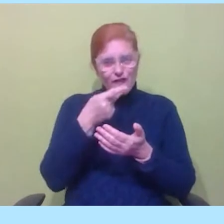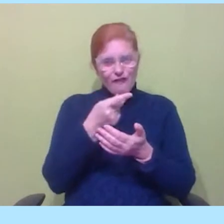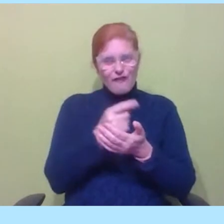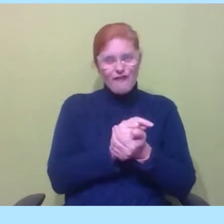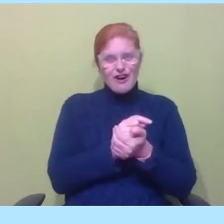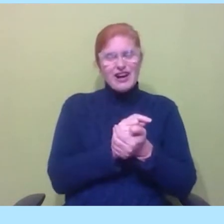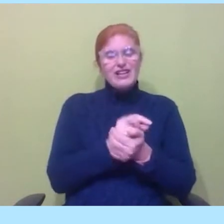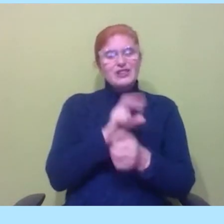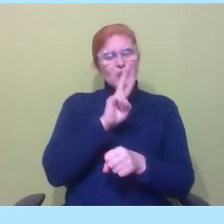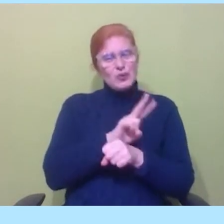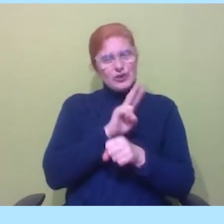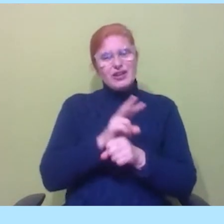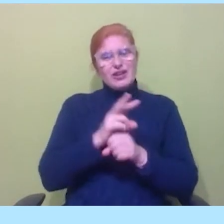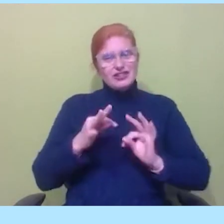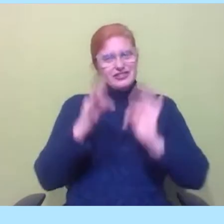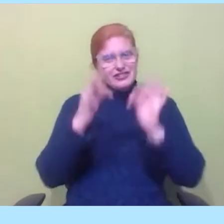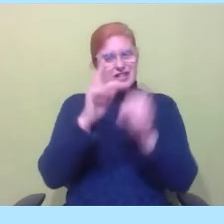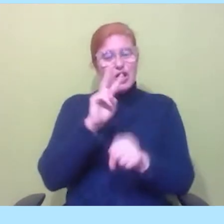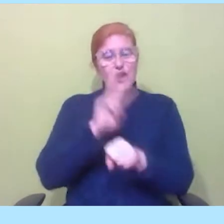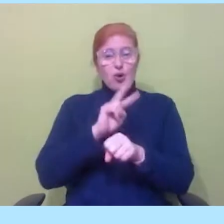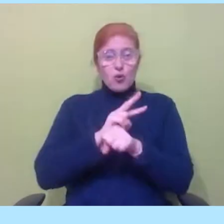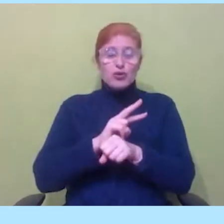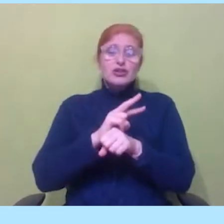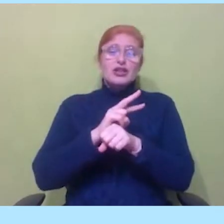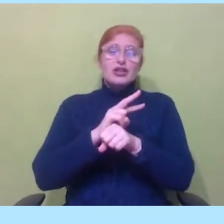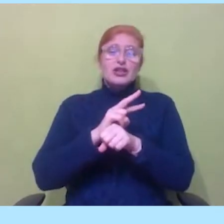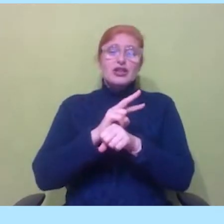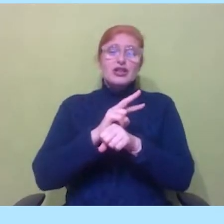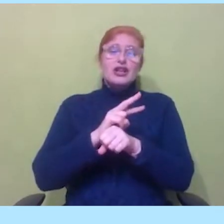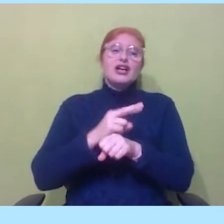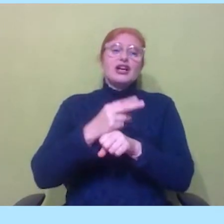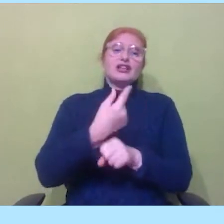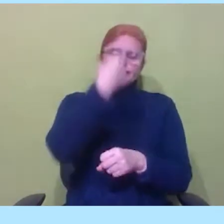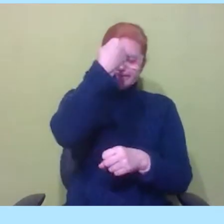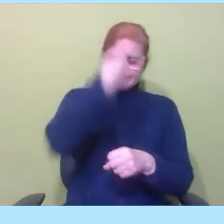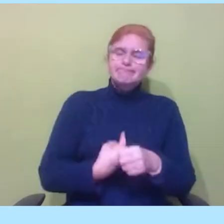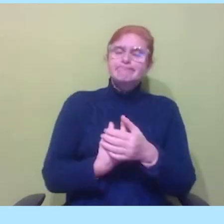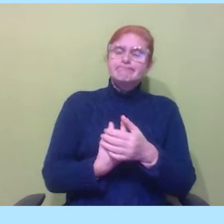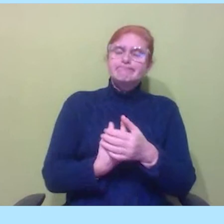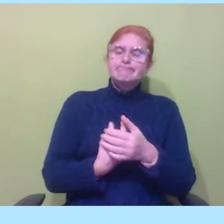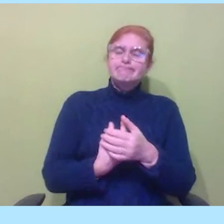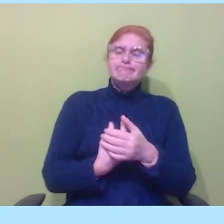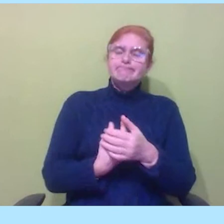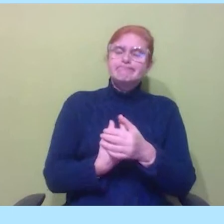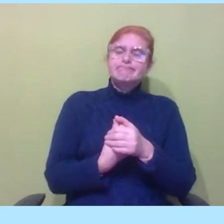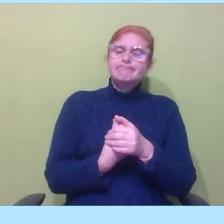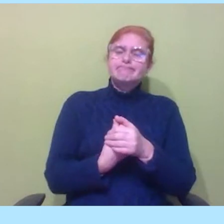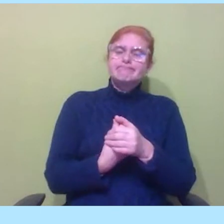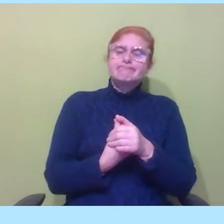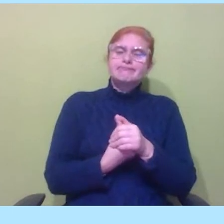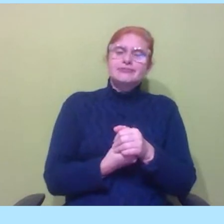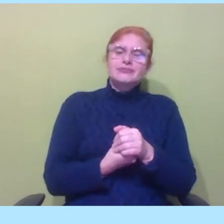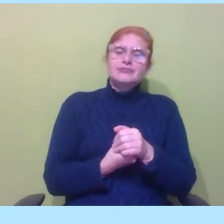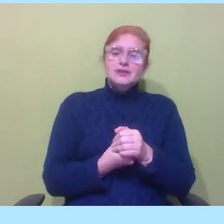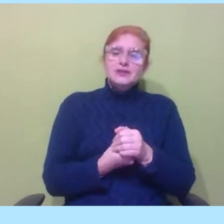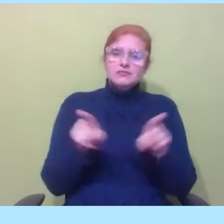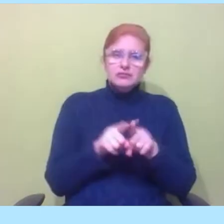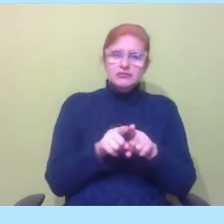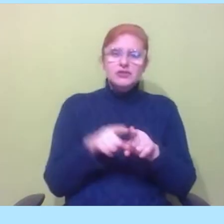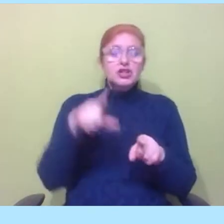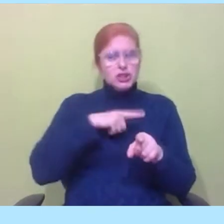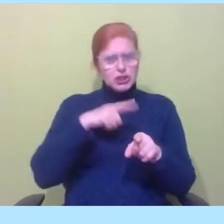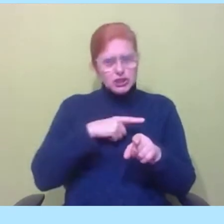cuidado digital, do cuidar de si na internet, e que eu venho tendo a oportunidade de aprender